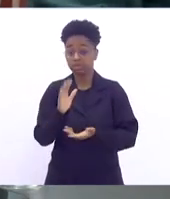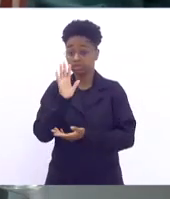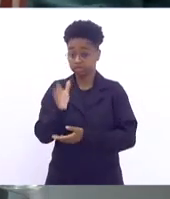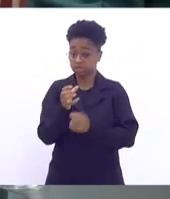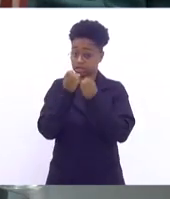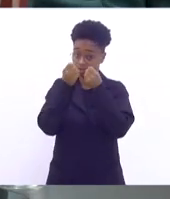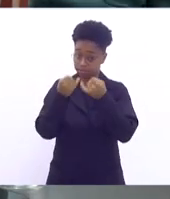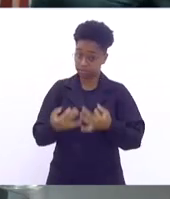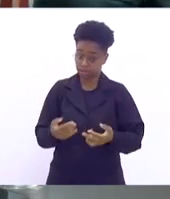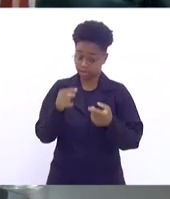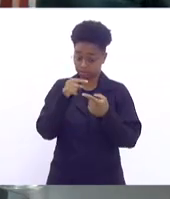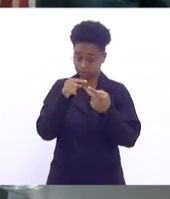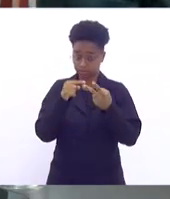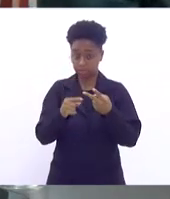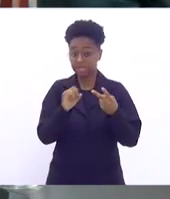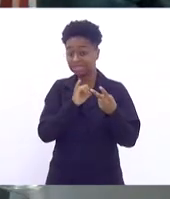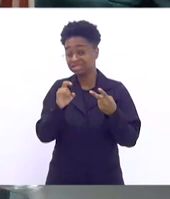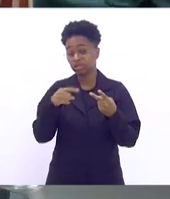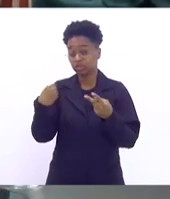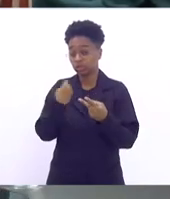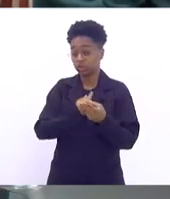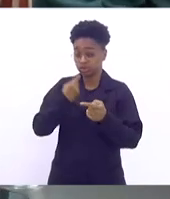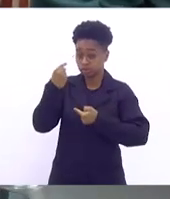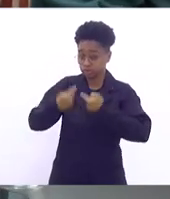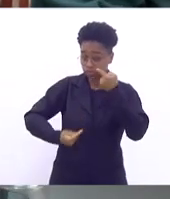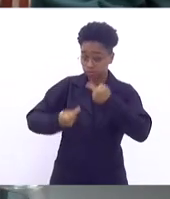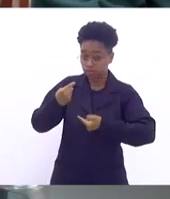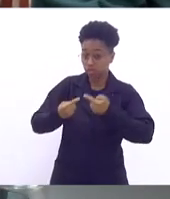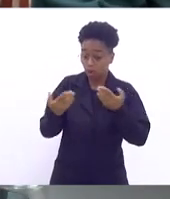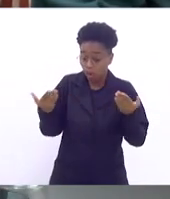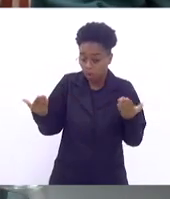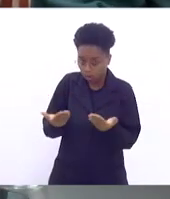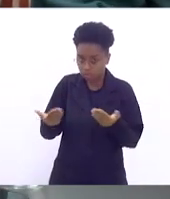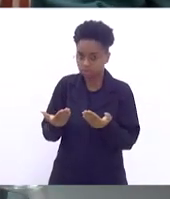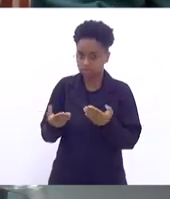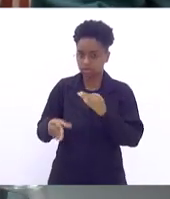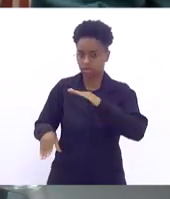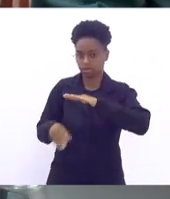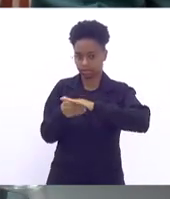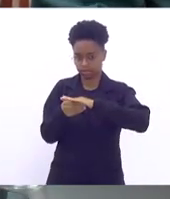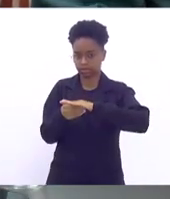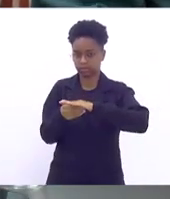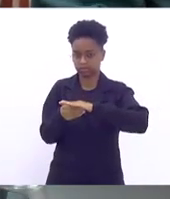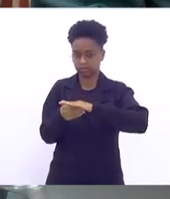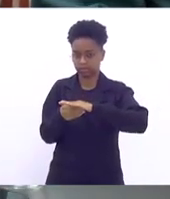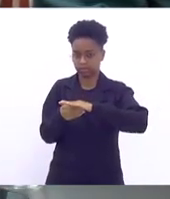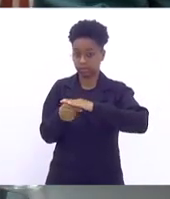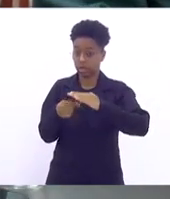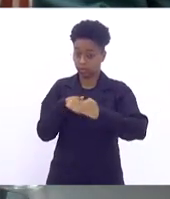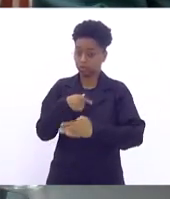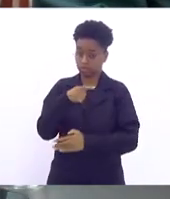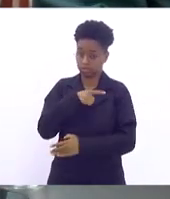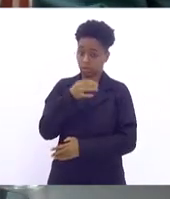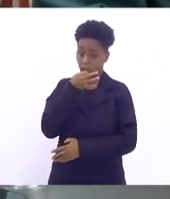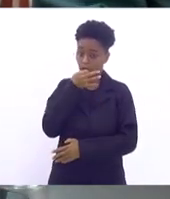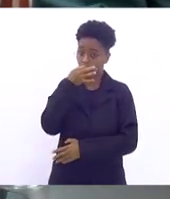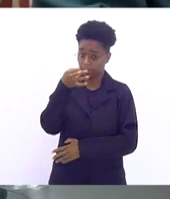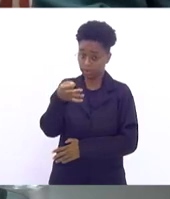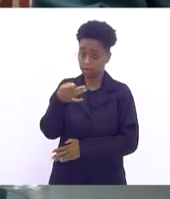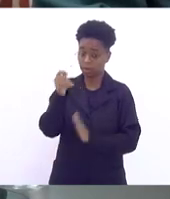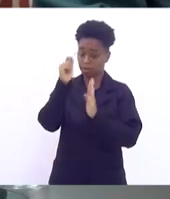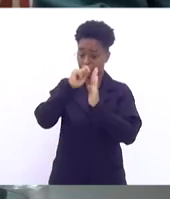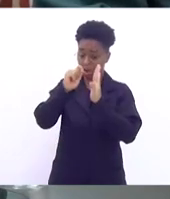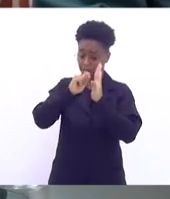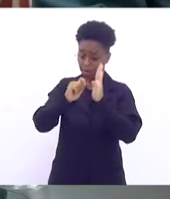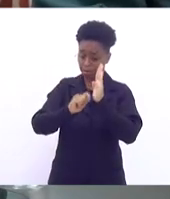se nós vamos discutir as emendas hoje Eu tenho opinião aqui escrito ao sobre